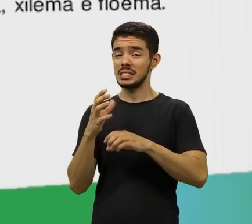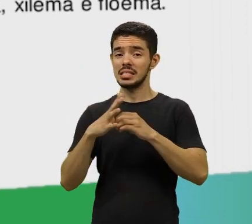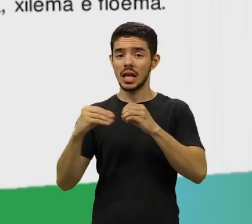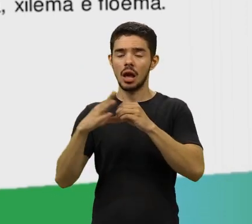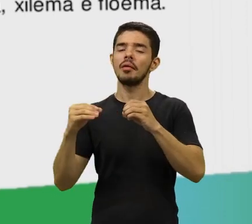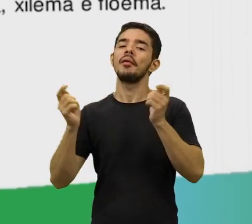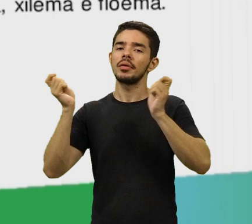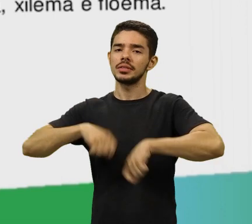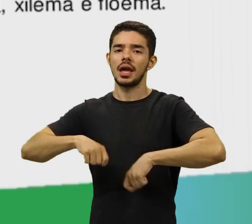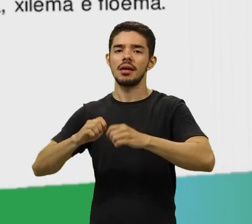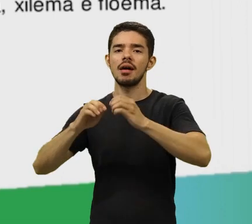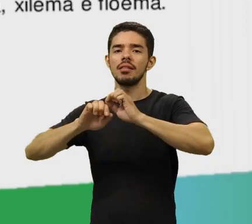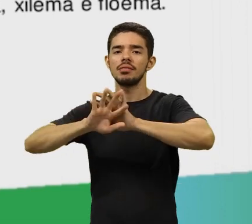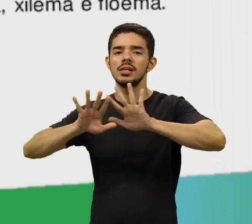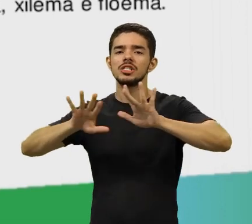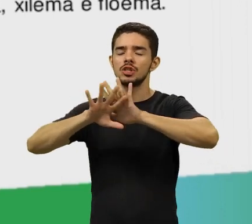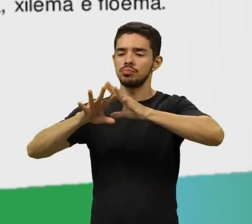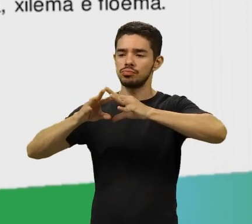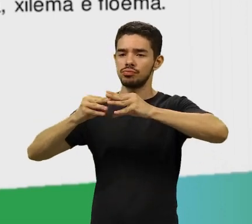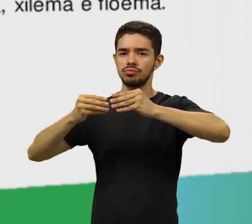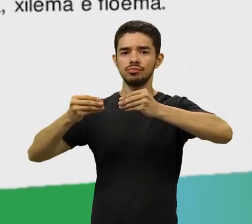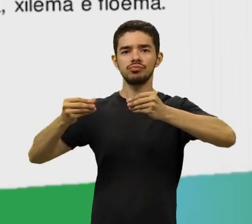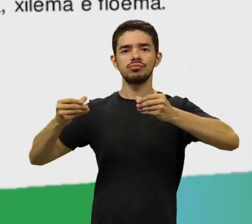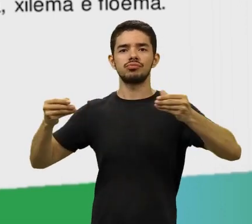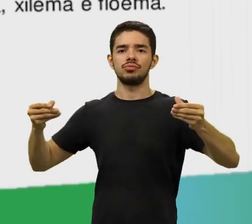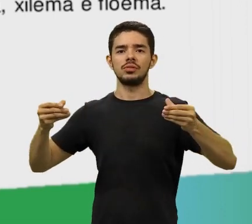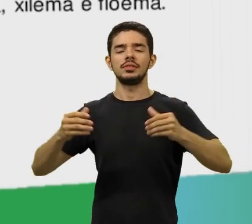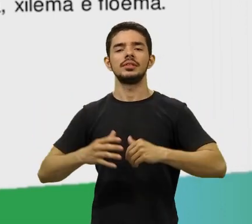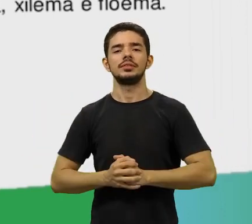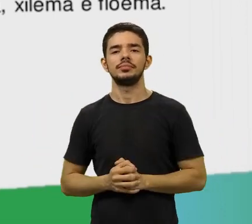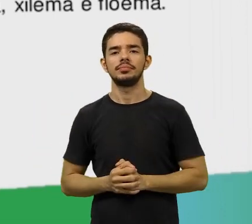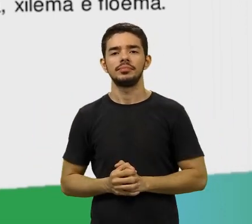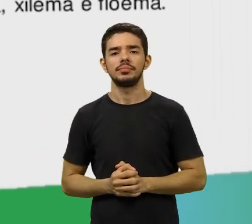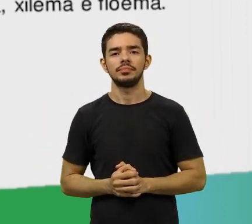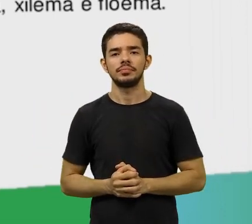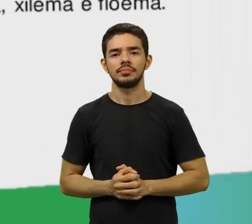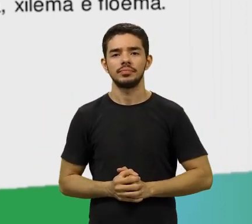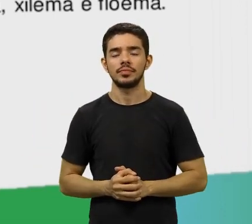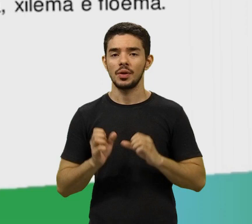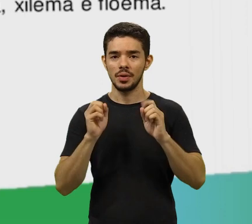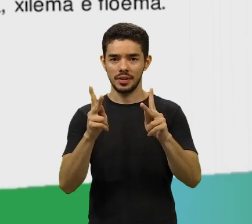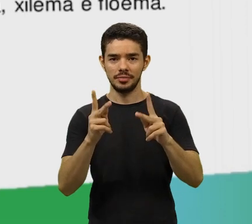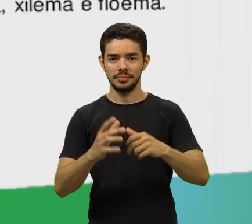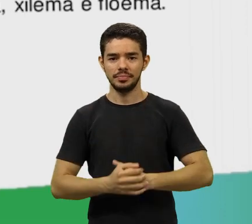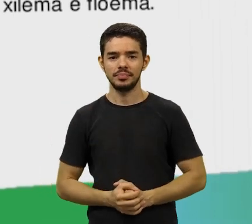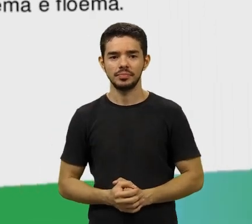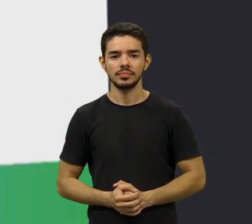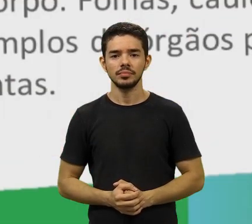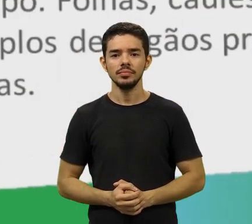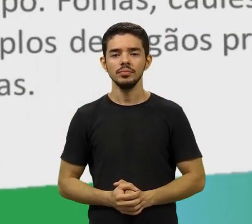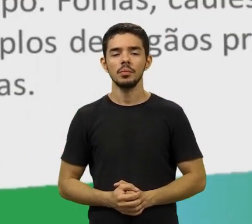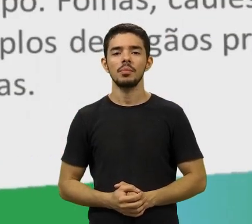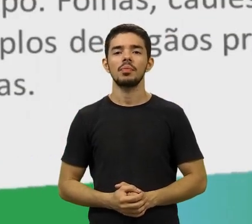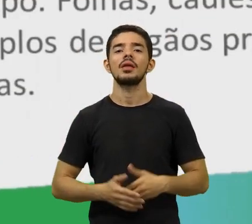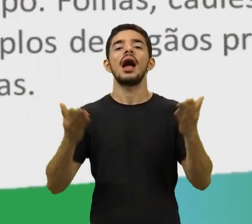que pode gerar tecido, já que o tecido é a junção dessas células, ok?